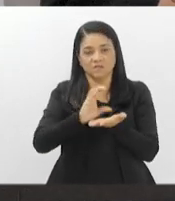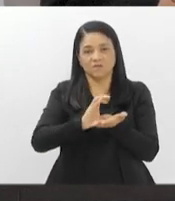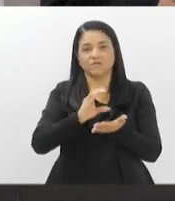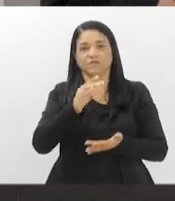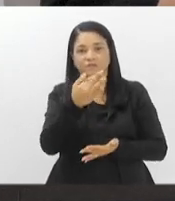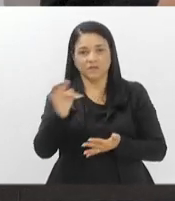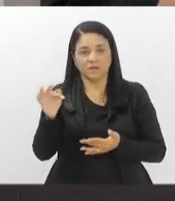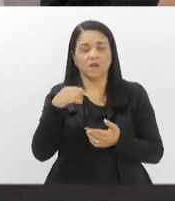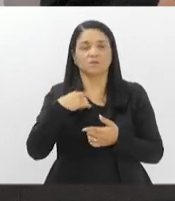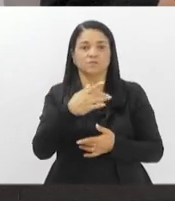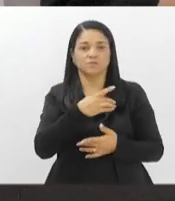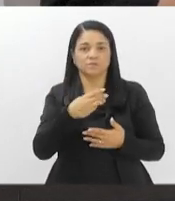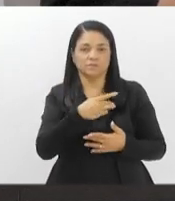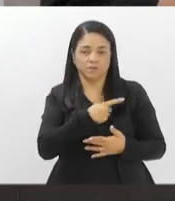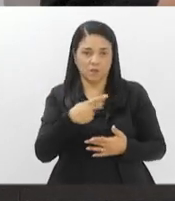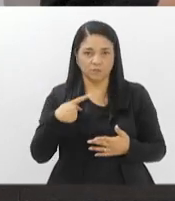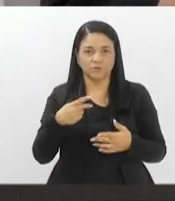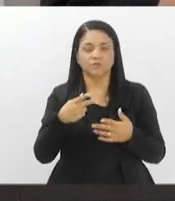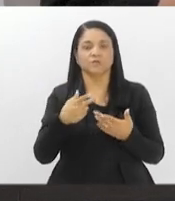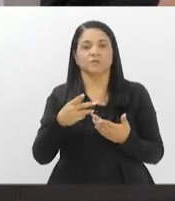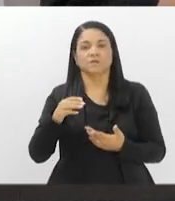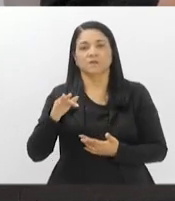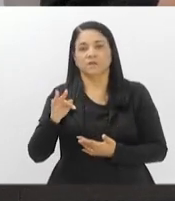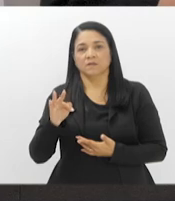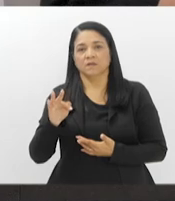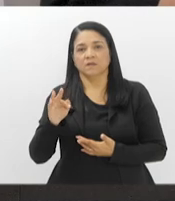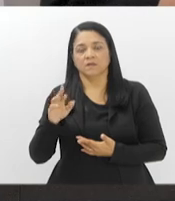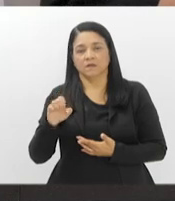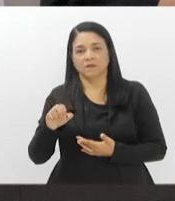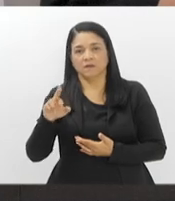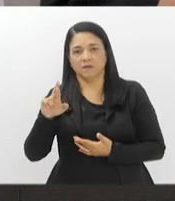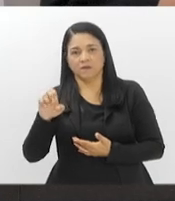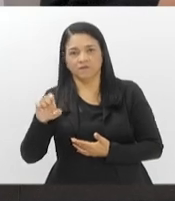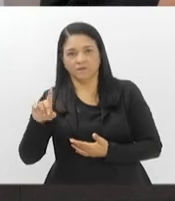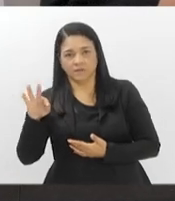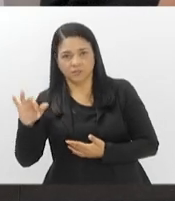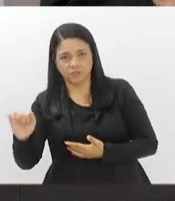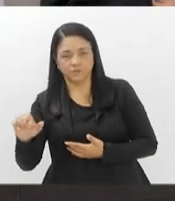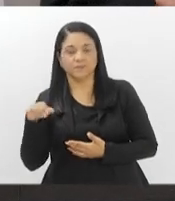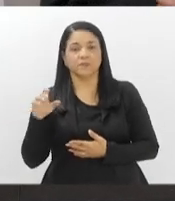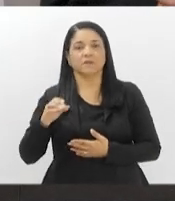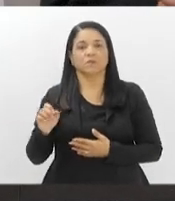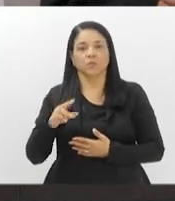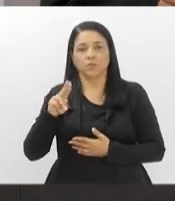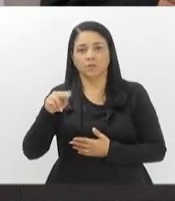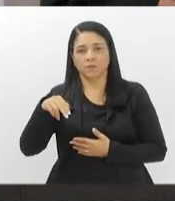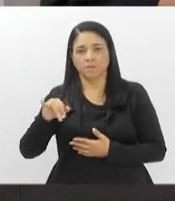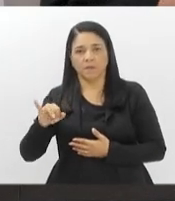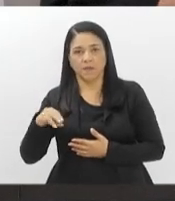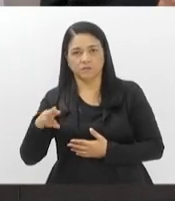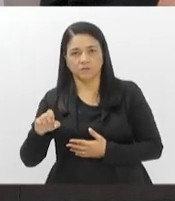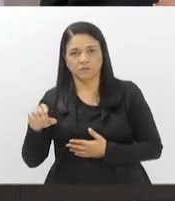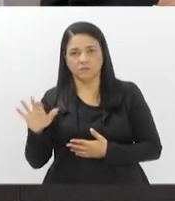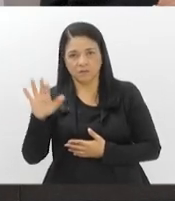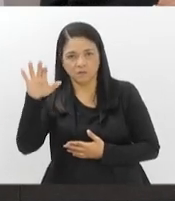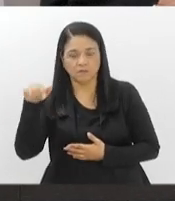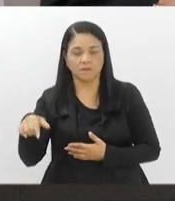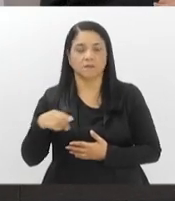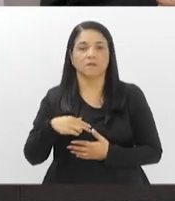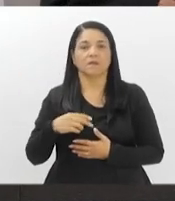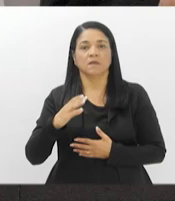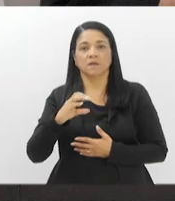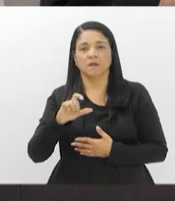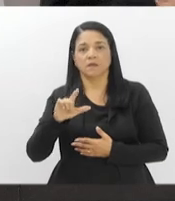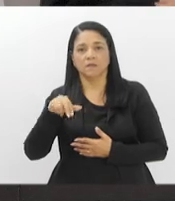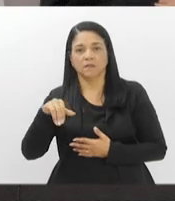Crefito defensoria geral né do Estado a Unimed Serrana clínicas particulares aí um representante enfim a